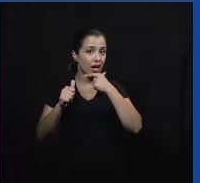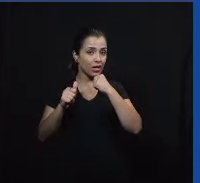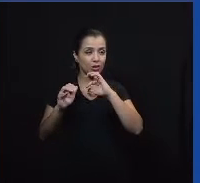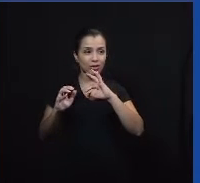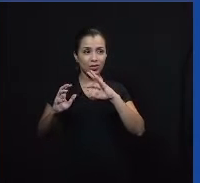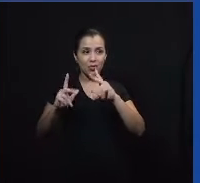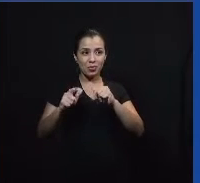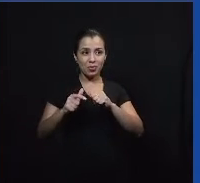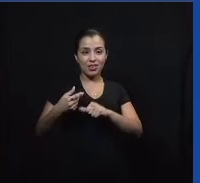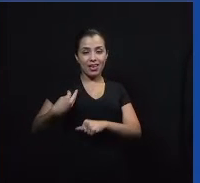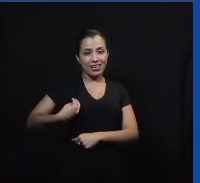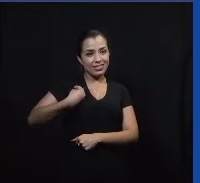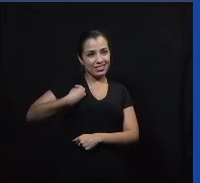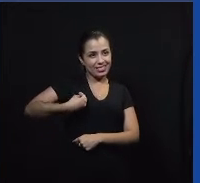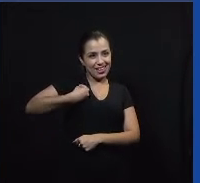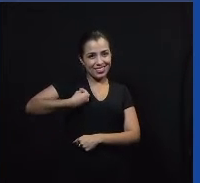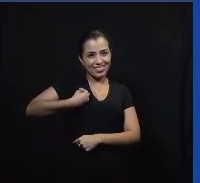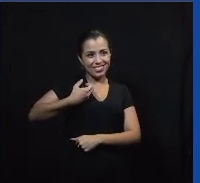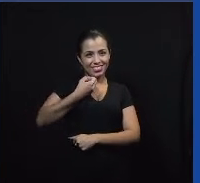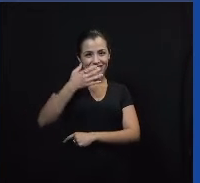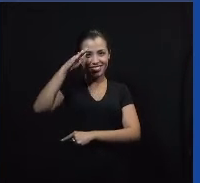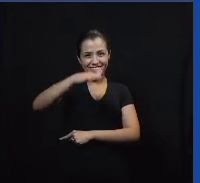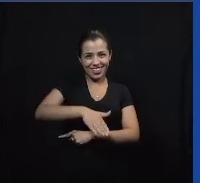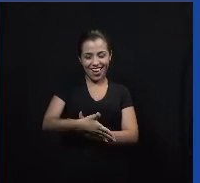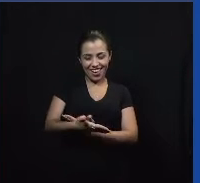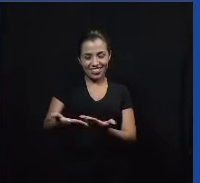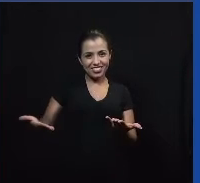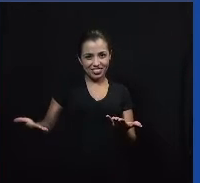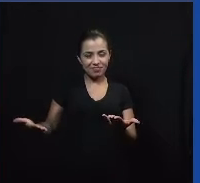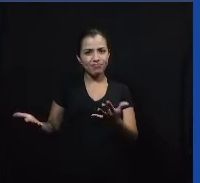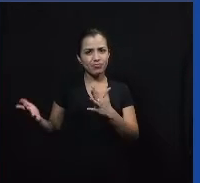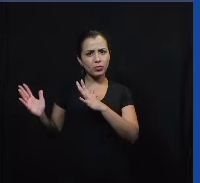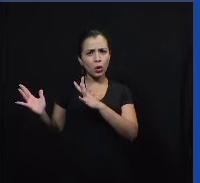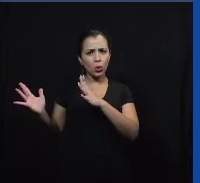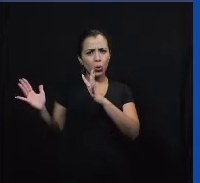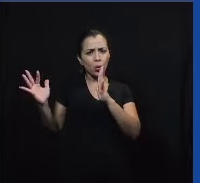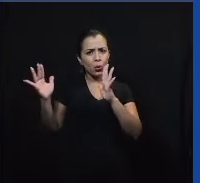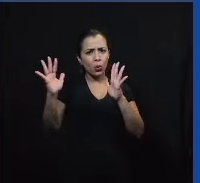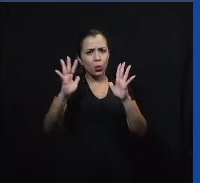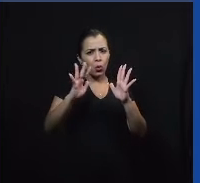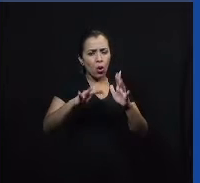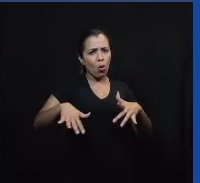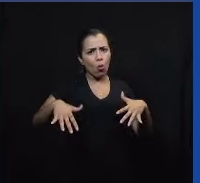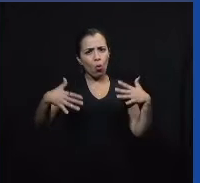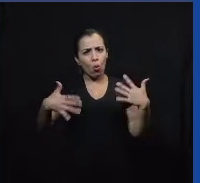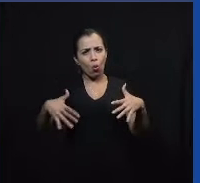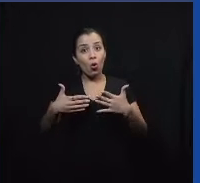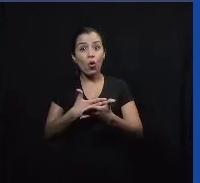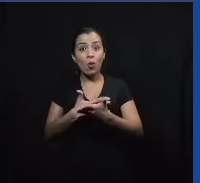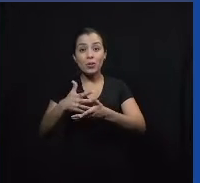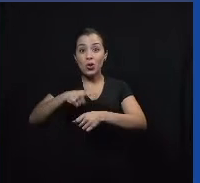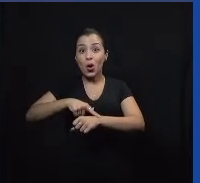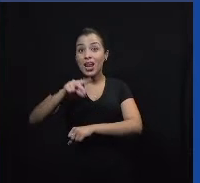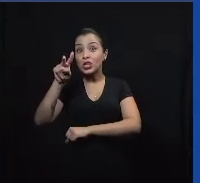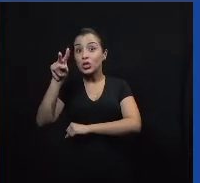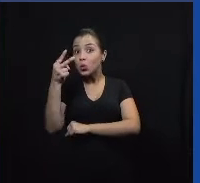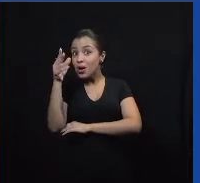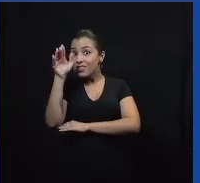gente nessa tarde. A gente teve uma tarde intensa, começamos 2 da tarde, tivemos aí